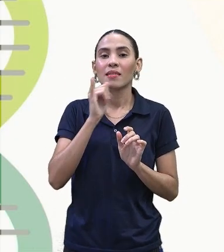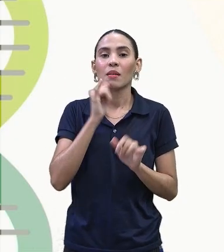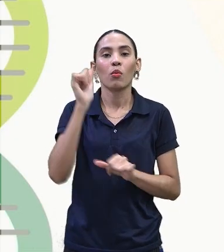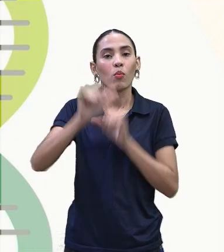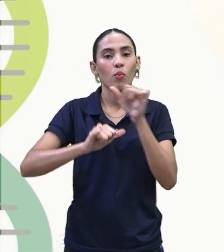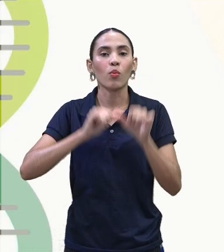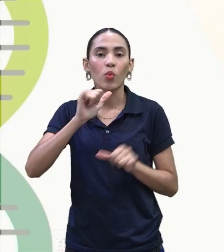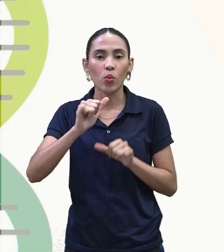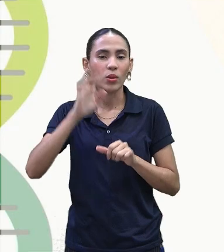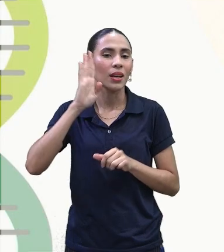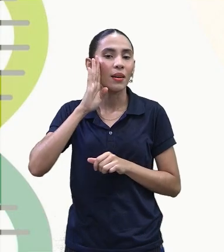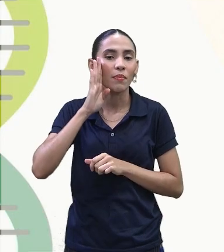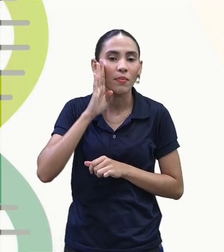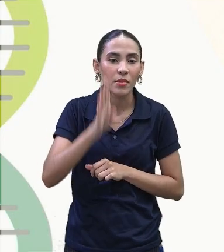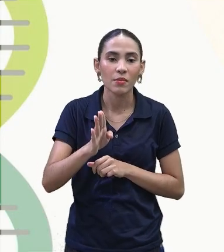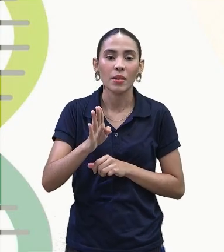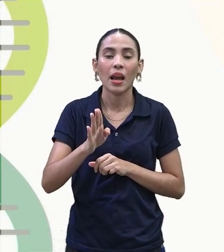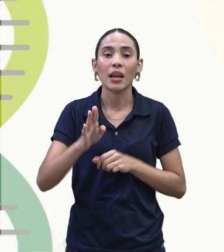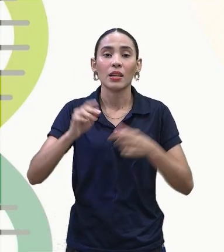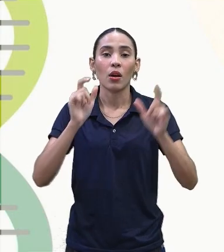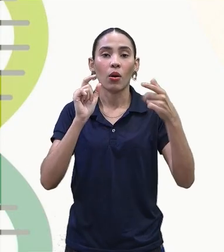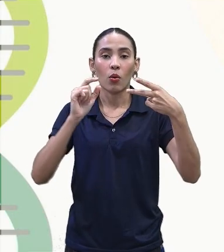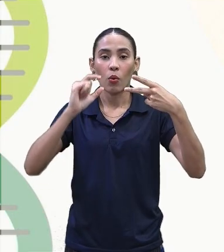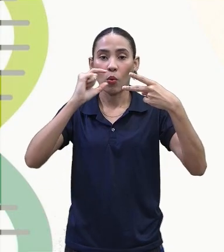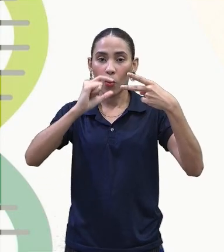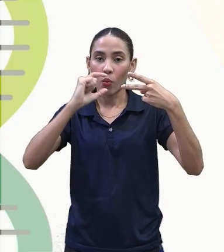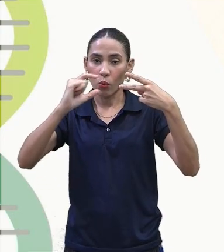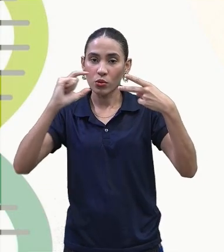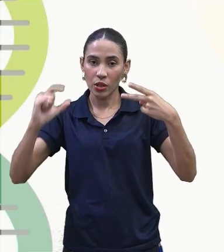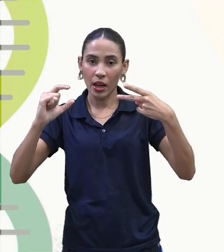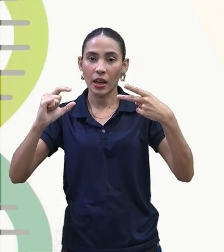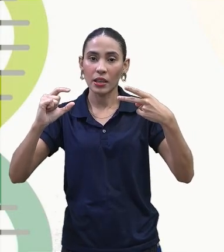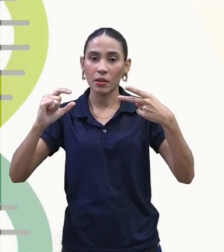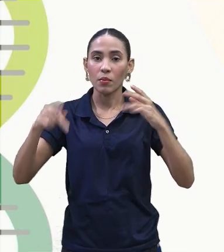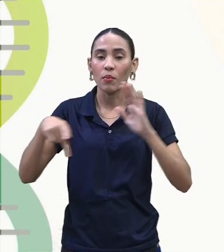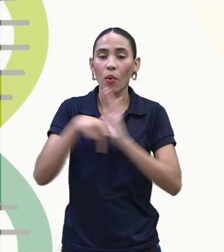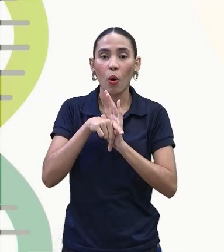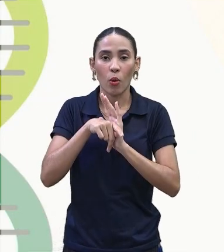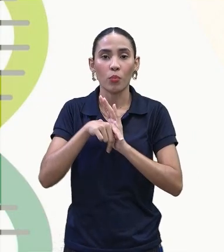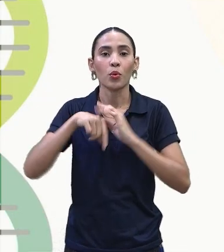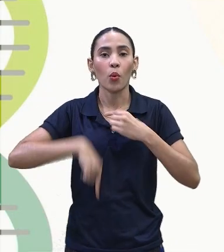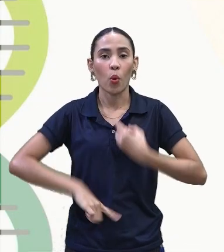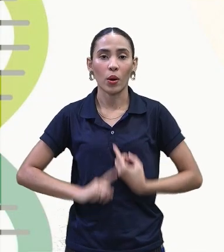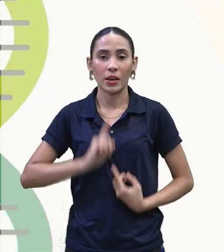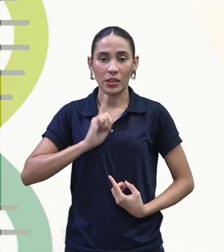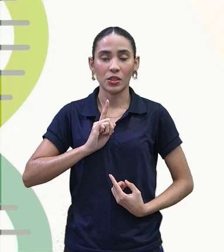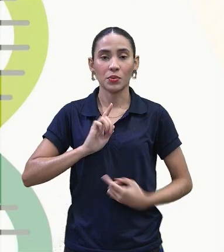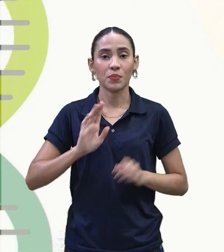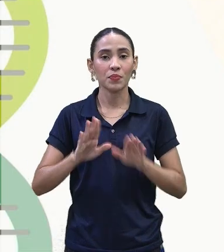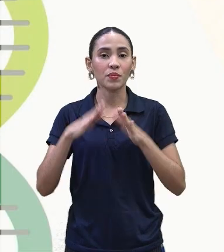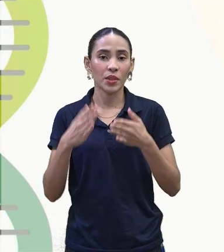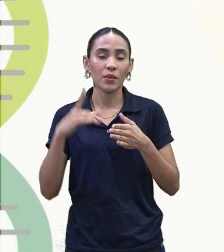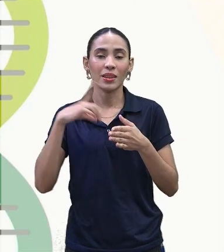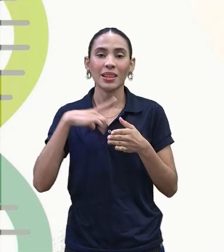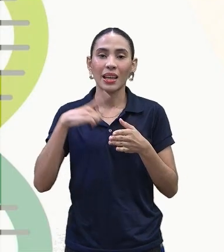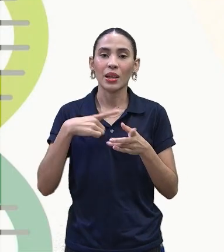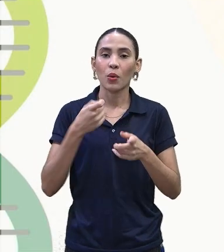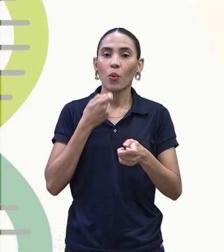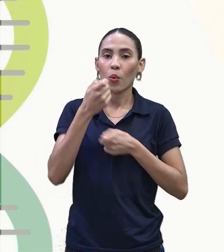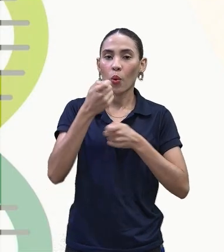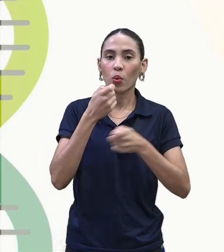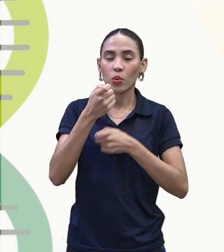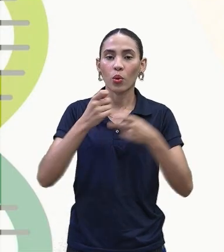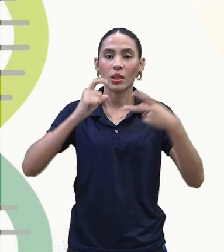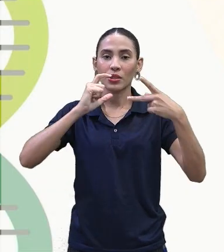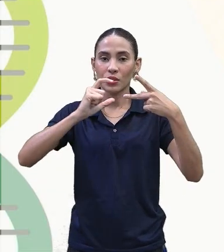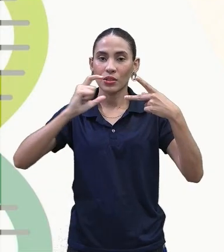modifica diretamente os genes de um organismo. E isso envolve, então, a manipulação dos